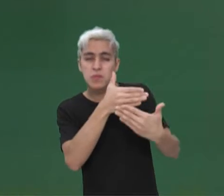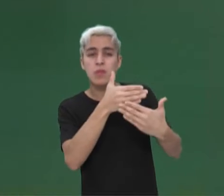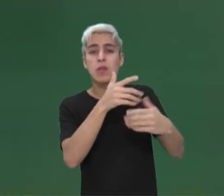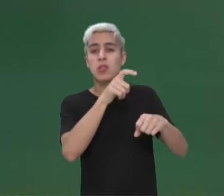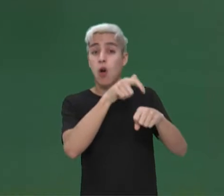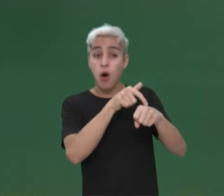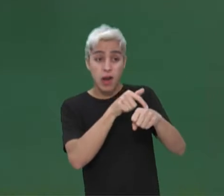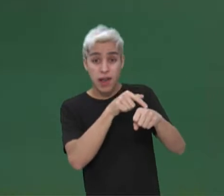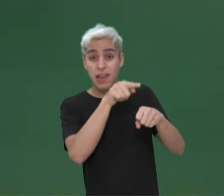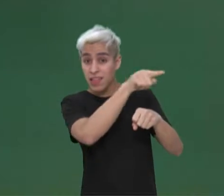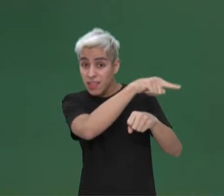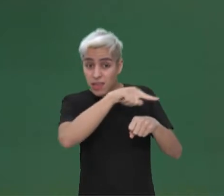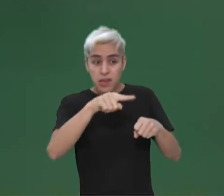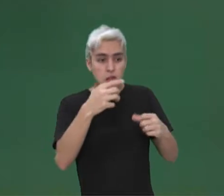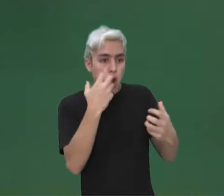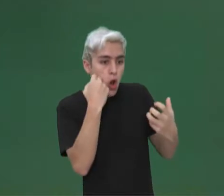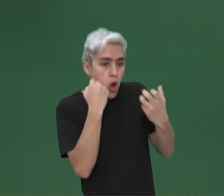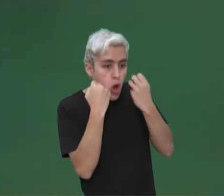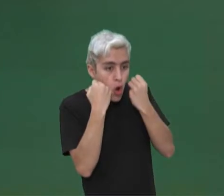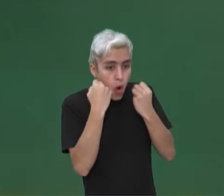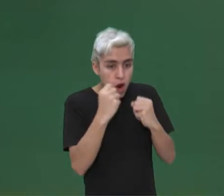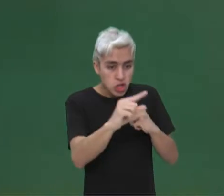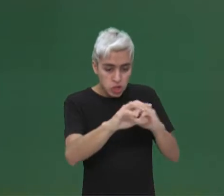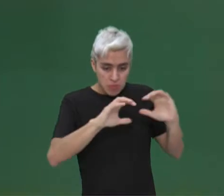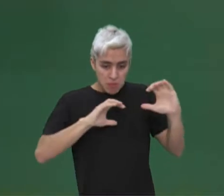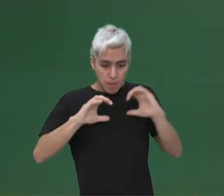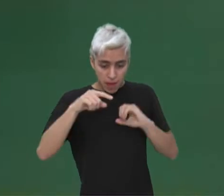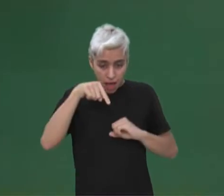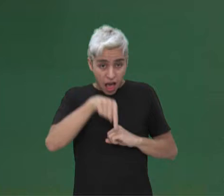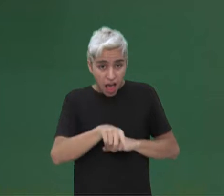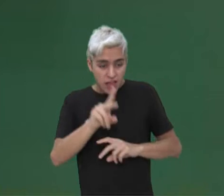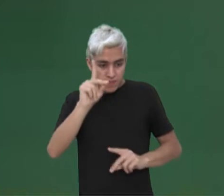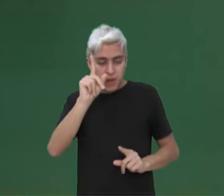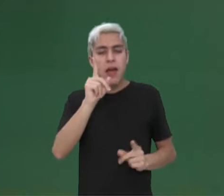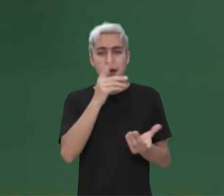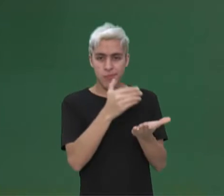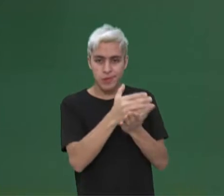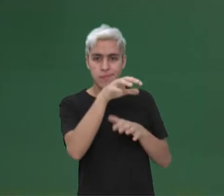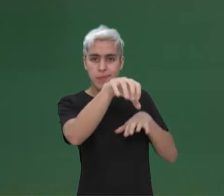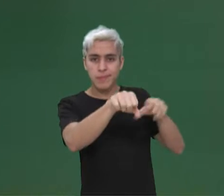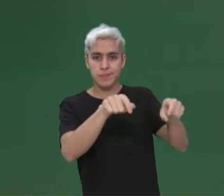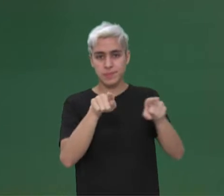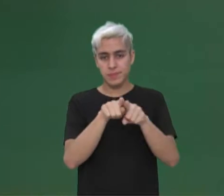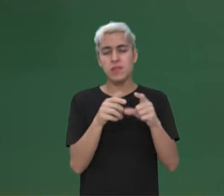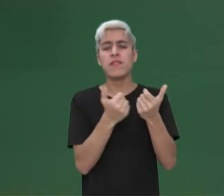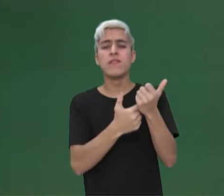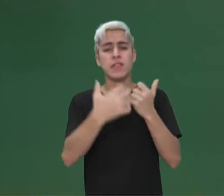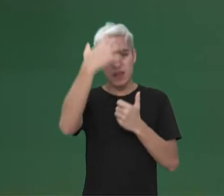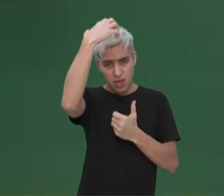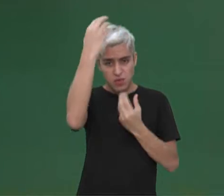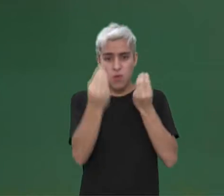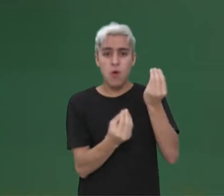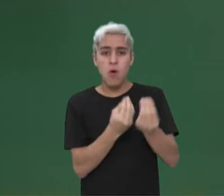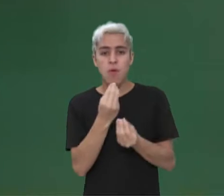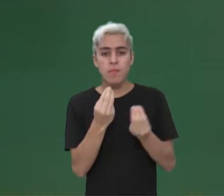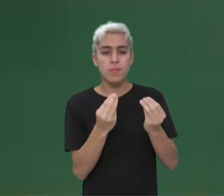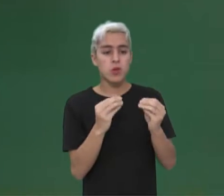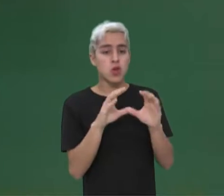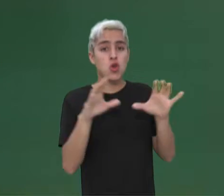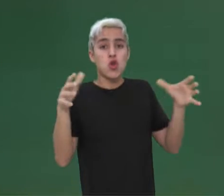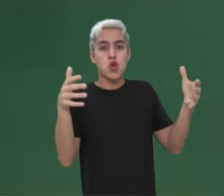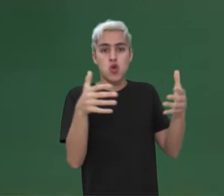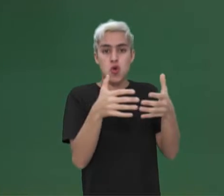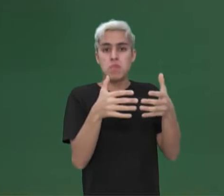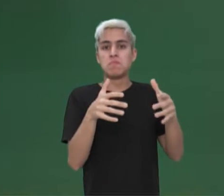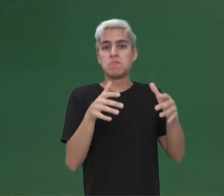momento que passaram também a dar lucros para o governo espanhol. Os vice-reis eram escolhidos entre membros da